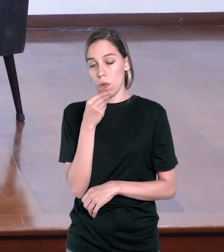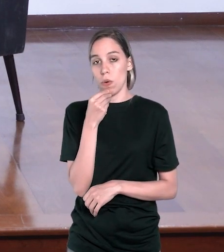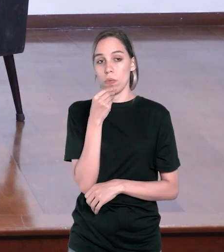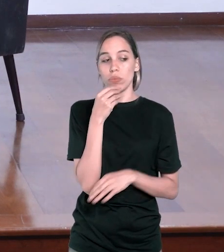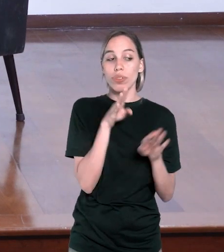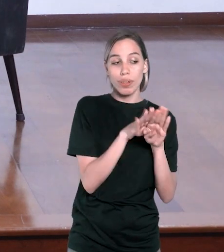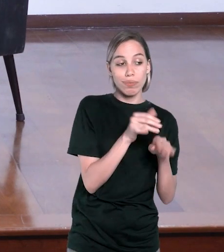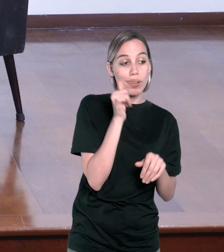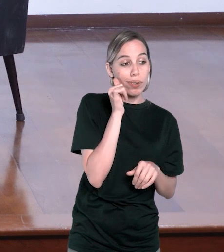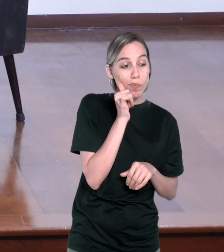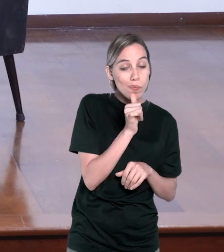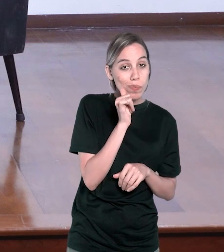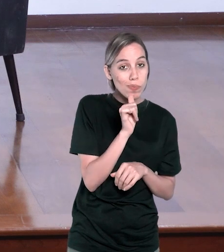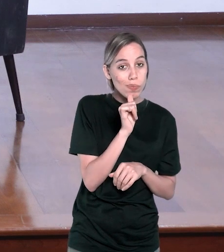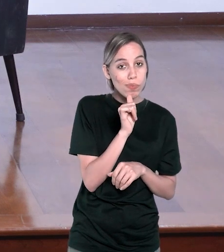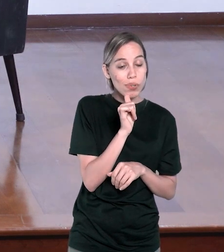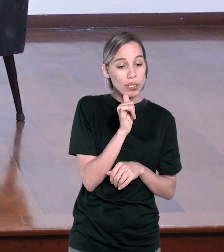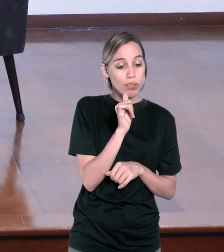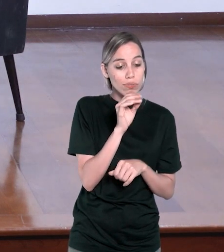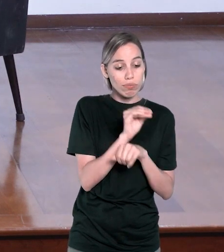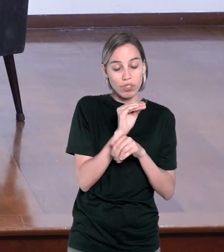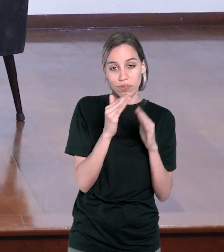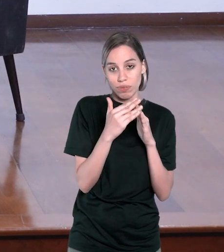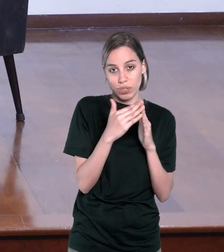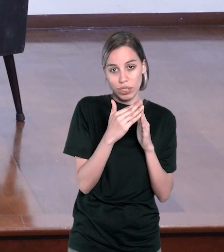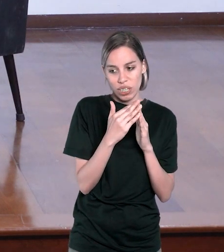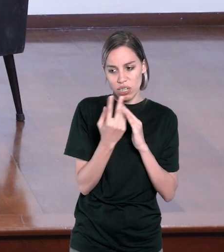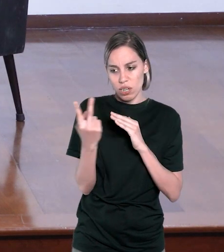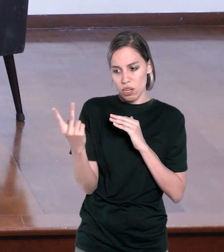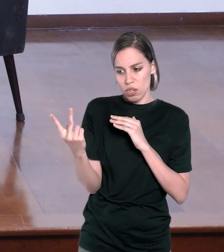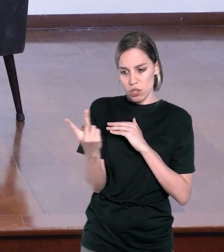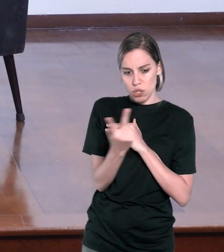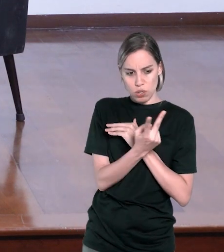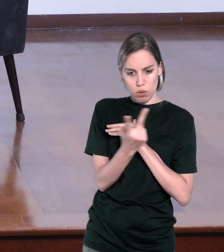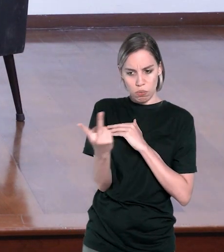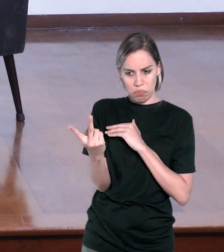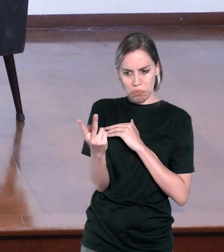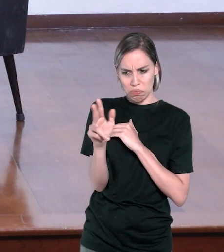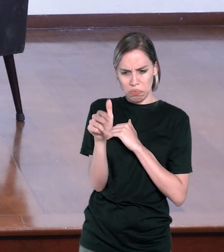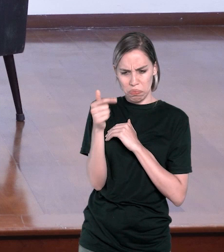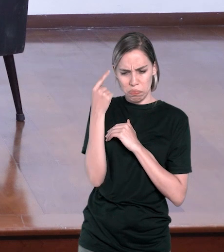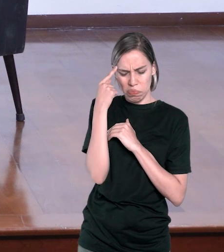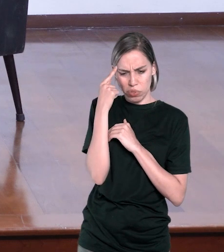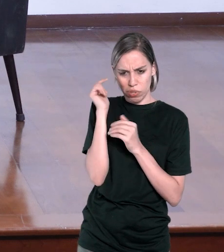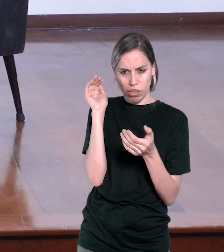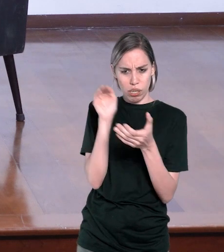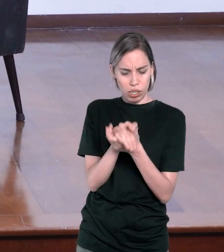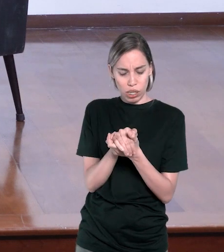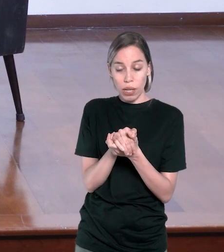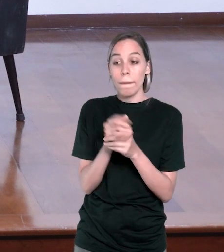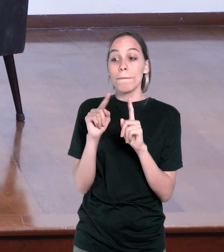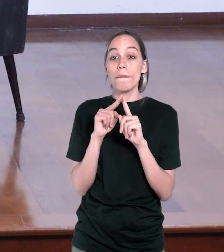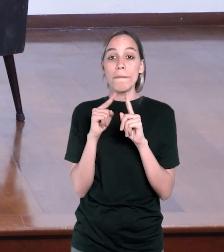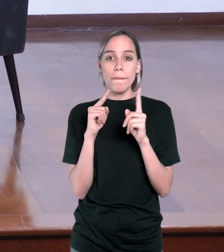uma dona de casa na Tijuca. São pessoas que não querem estar juntas, jamais imaginaram que iam estar juntas, mas,